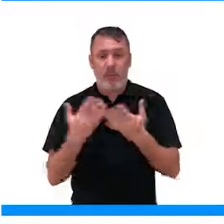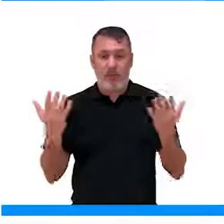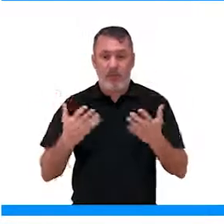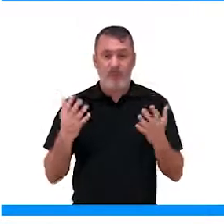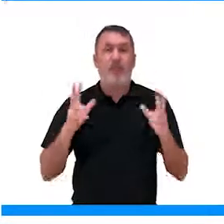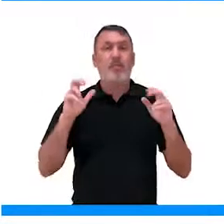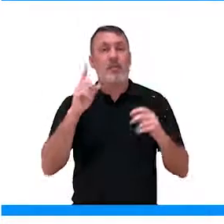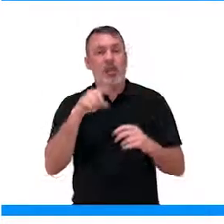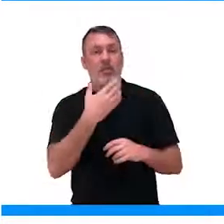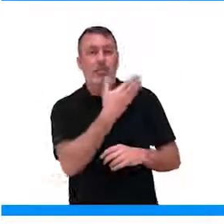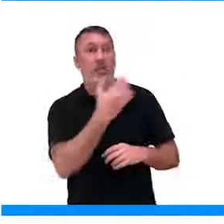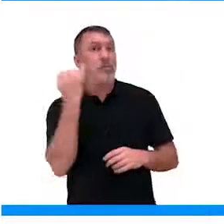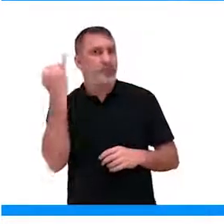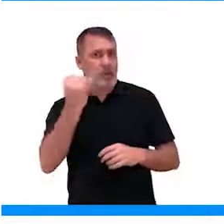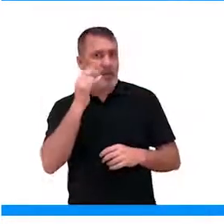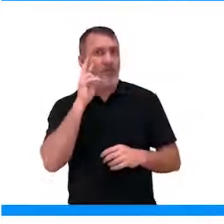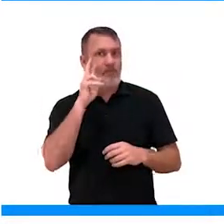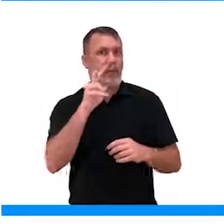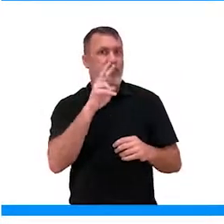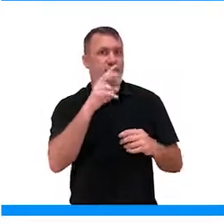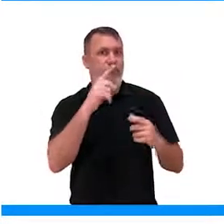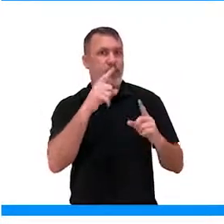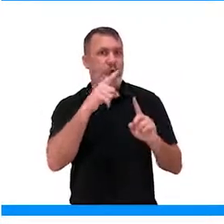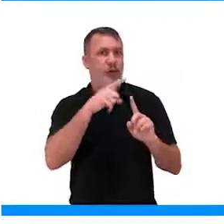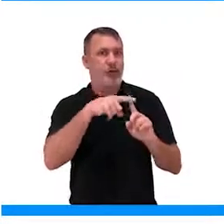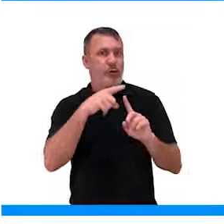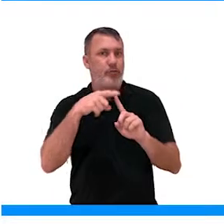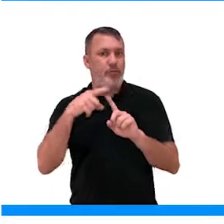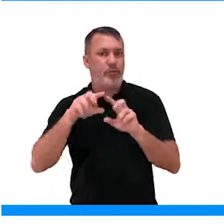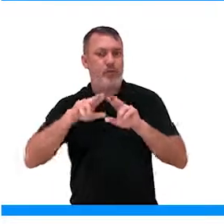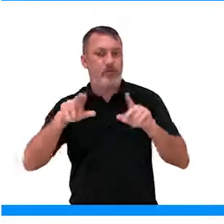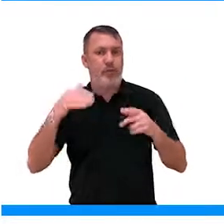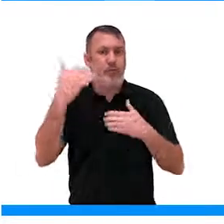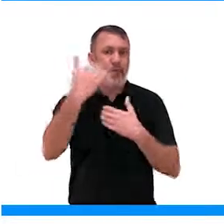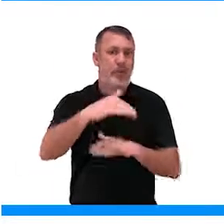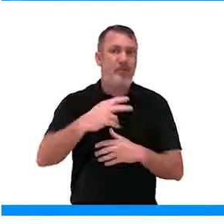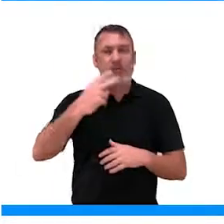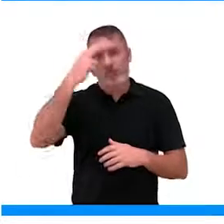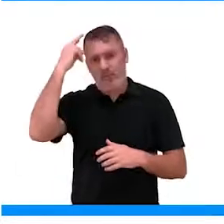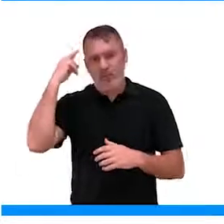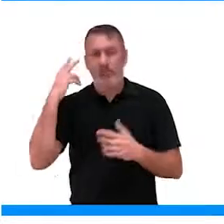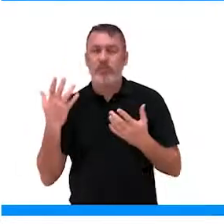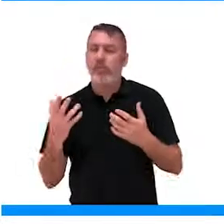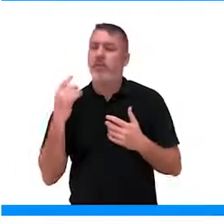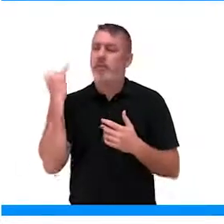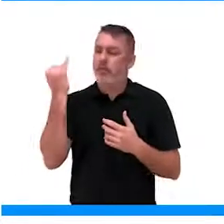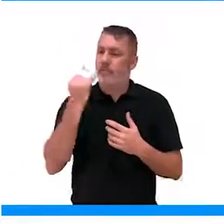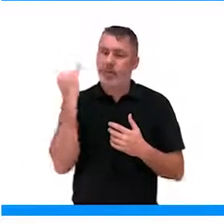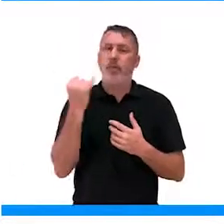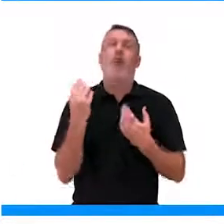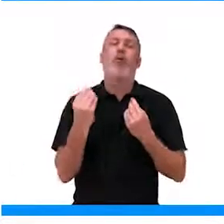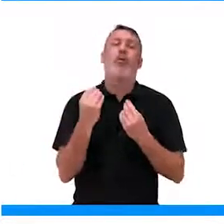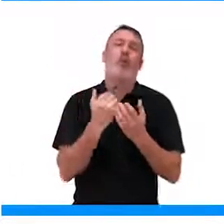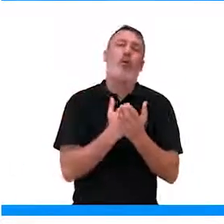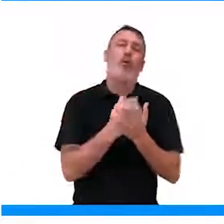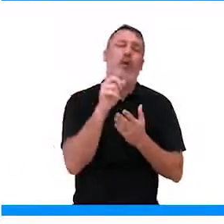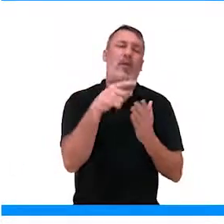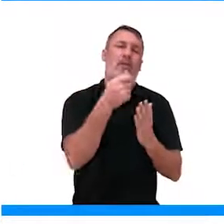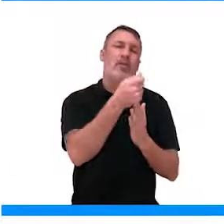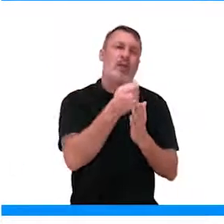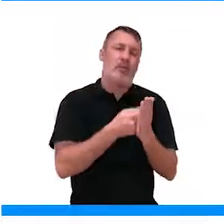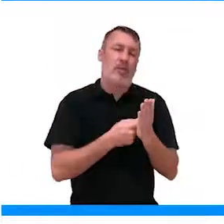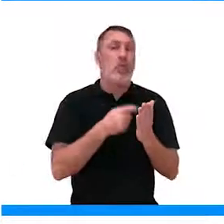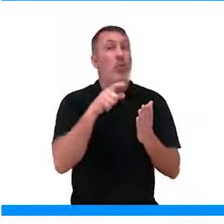Então, nessa aula, a gente viu a importância dos gêneros textuais, né, nas provas, nos vestibulares. Essa importância vai